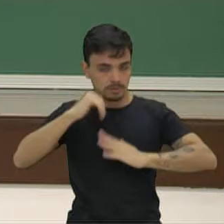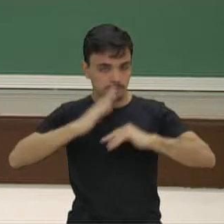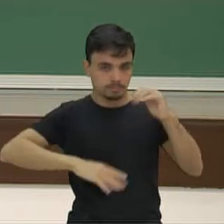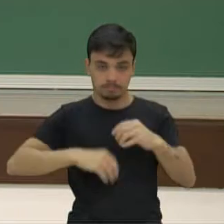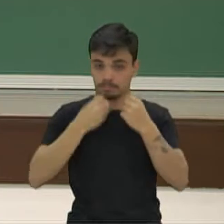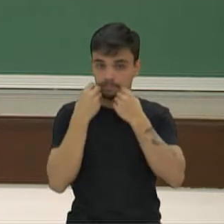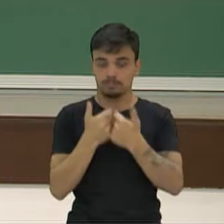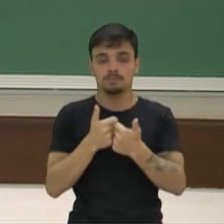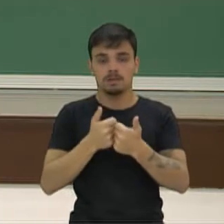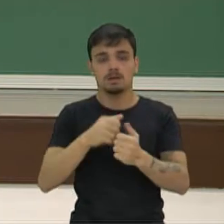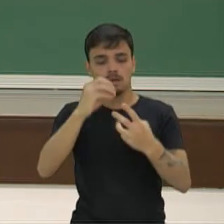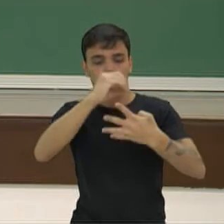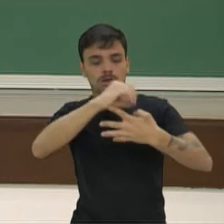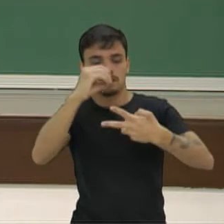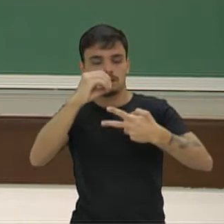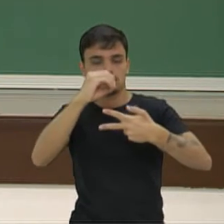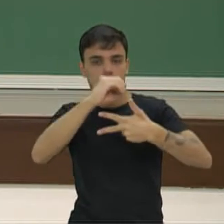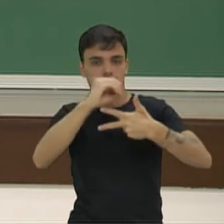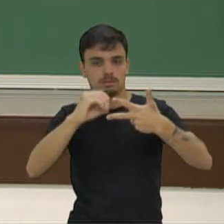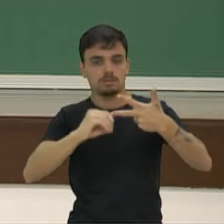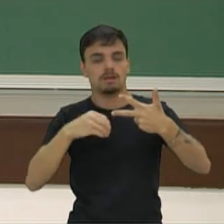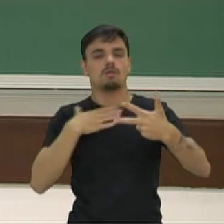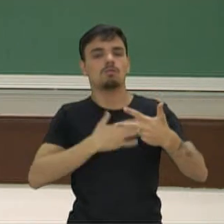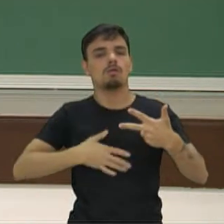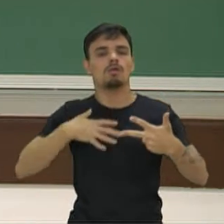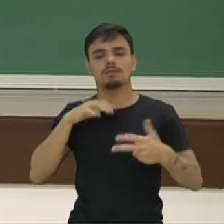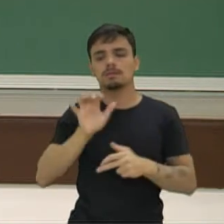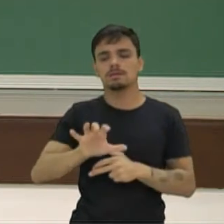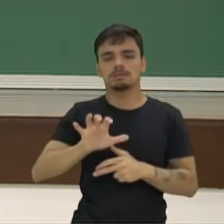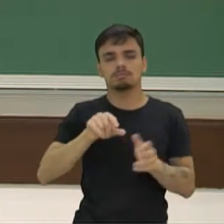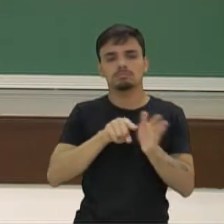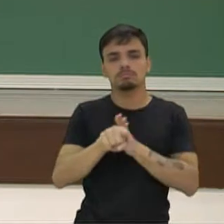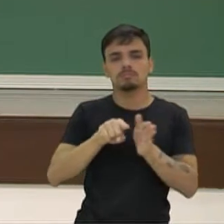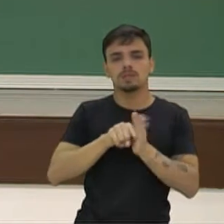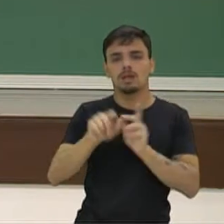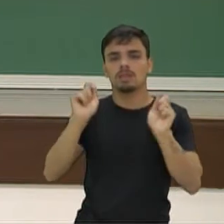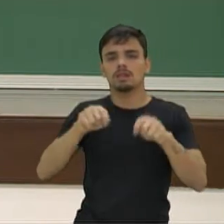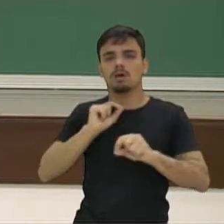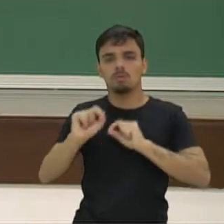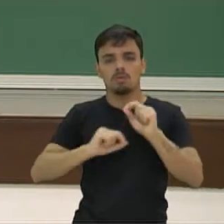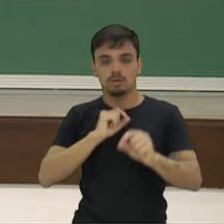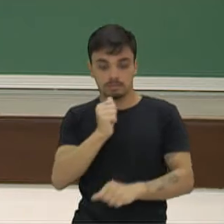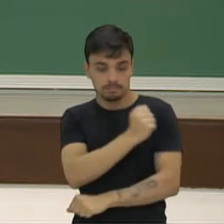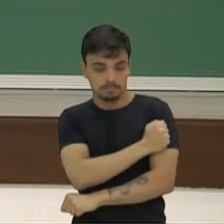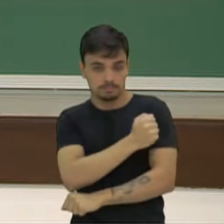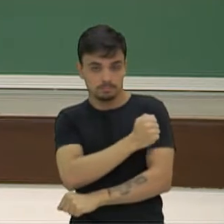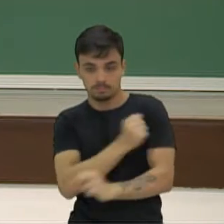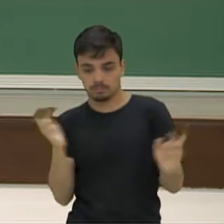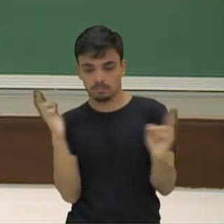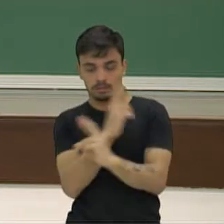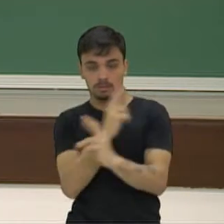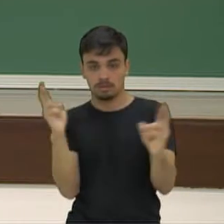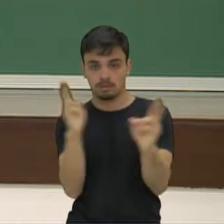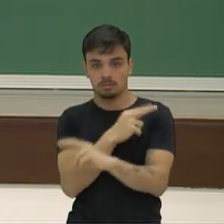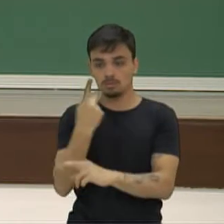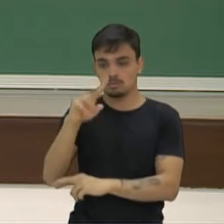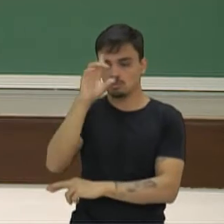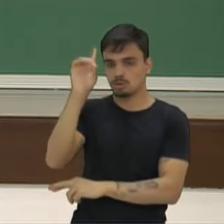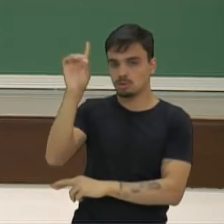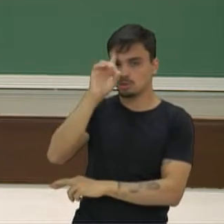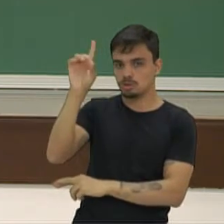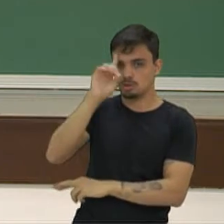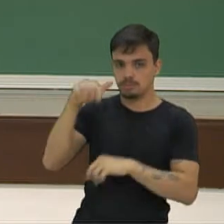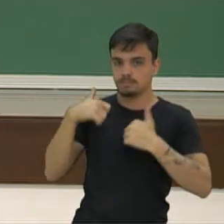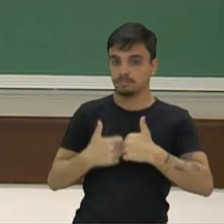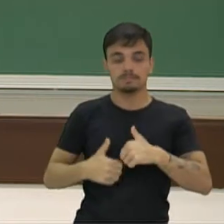E o Enem gosta desse tipo de questão, que faz o aluno relacionar com o seu dia a dia.